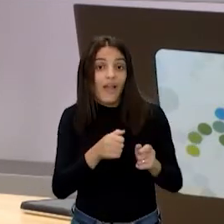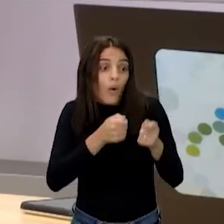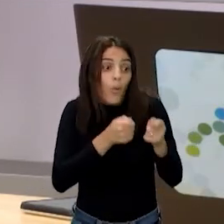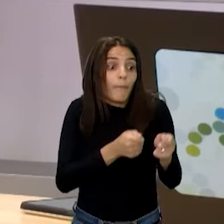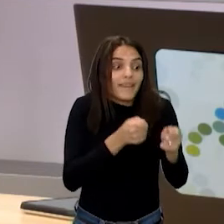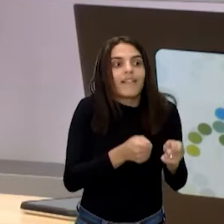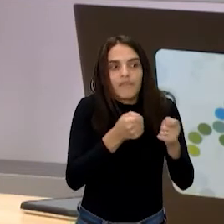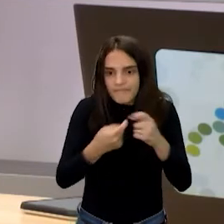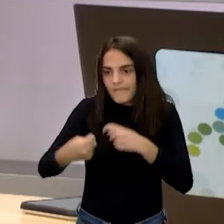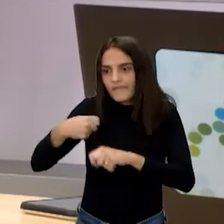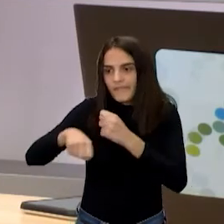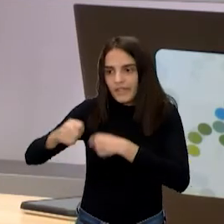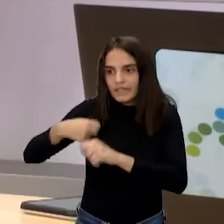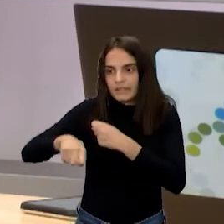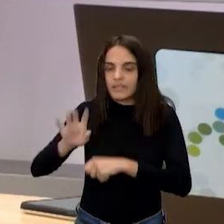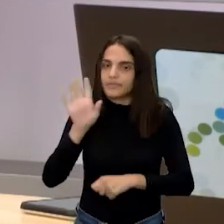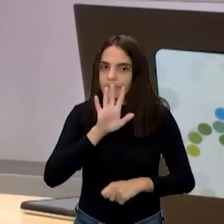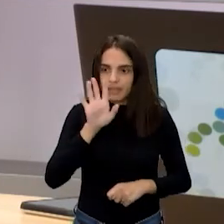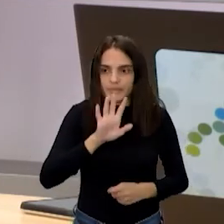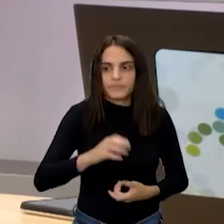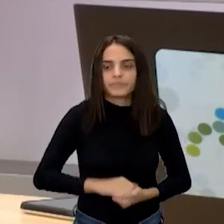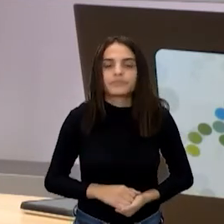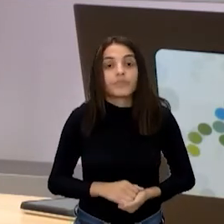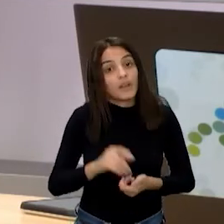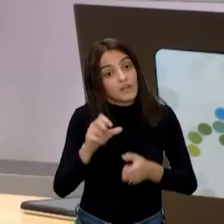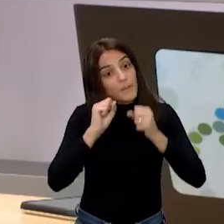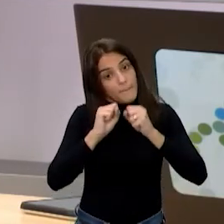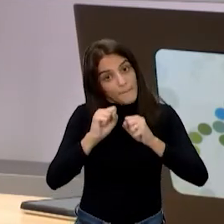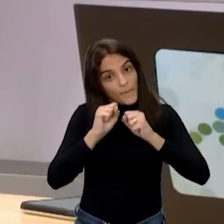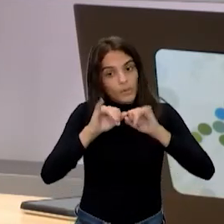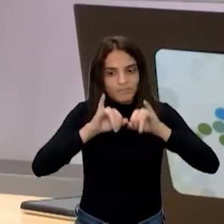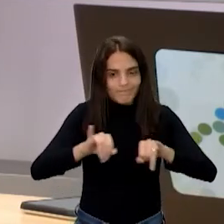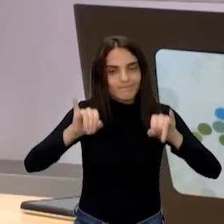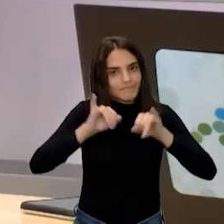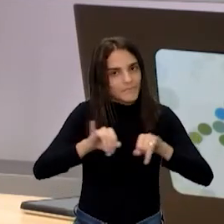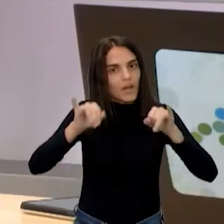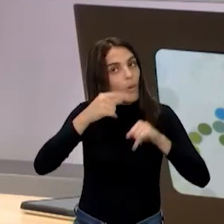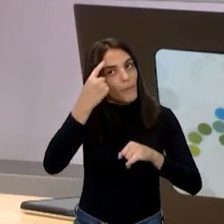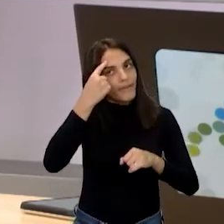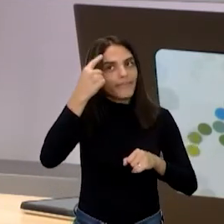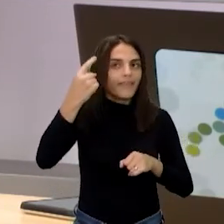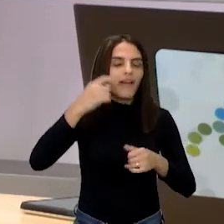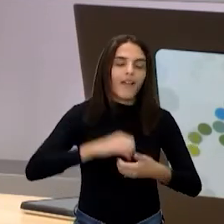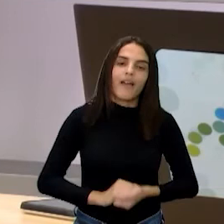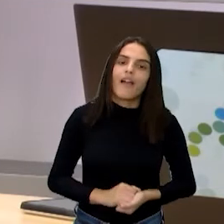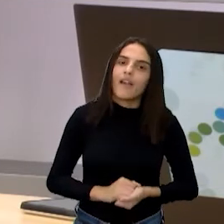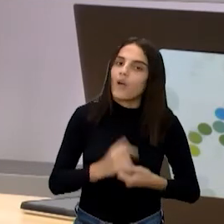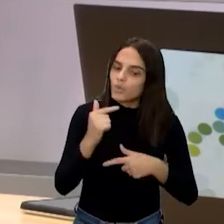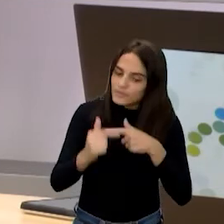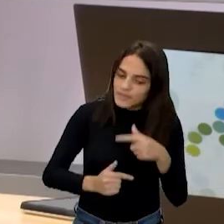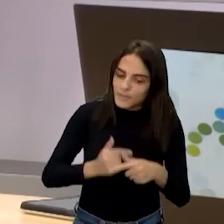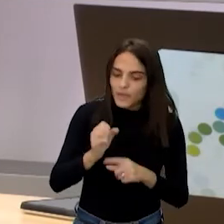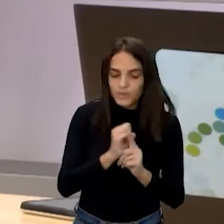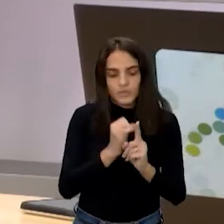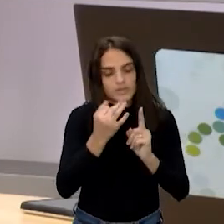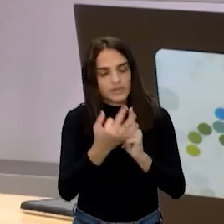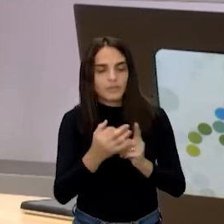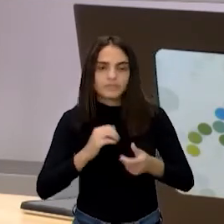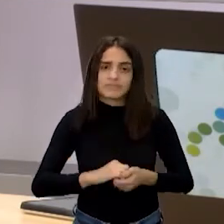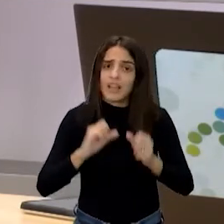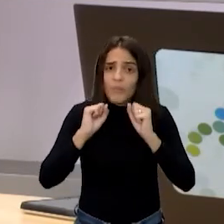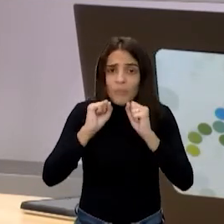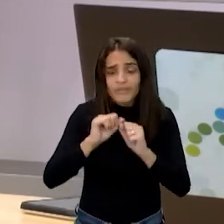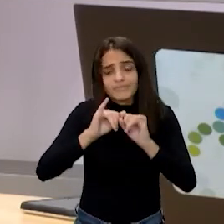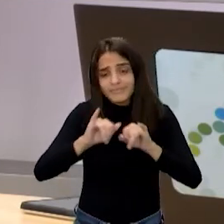Você pode estar simplesmente fazendo uma campanha, você pode estar divulgando uma ideia, um serviço social, você pode estar